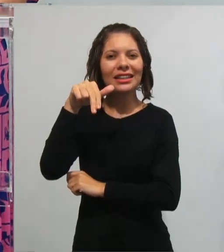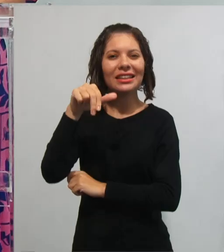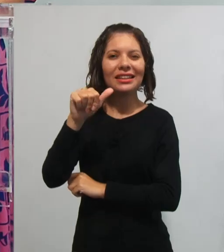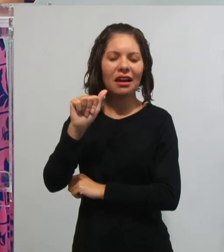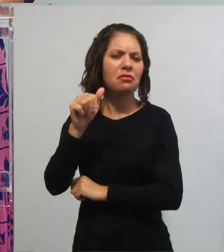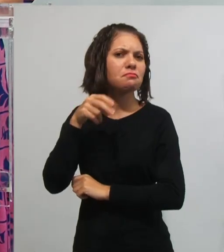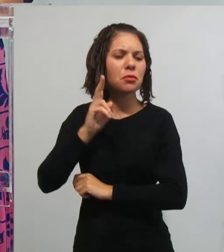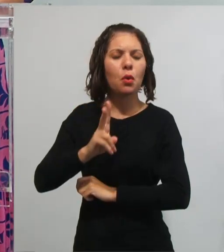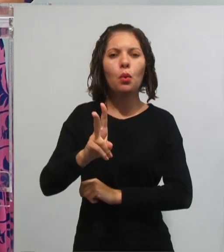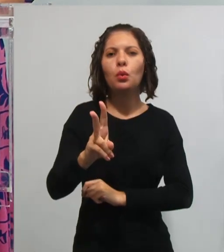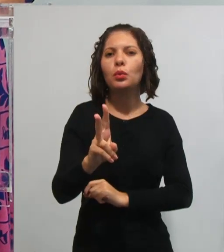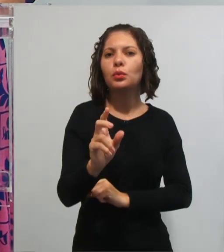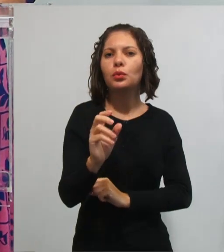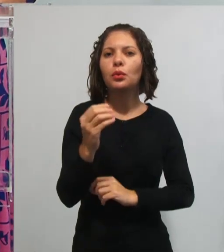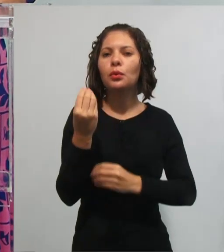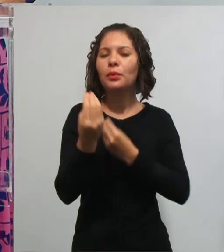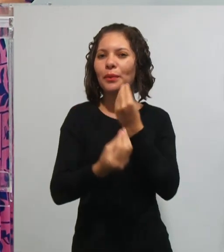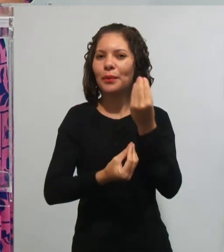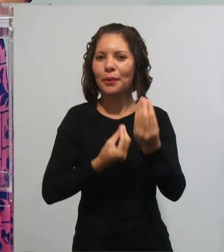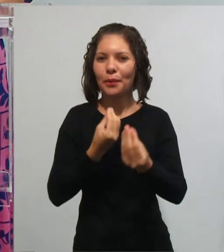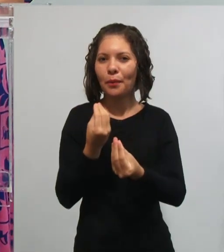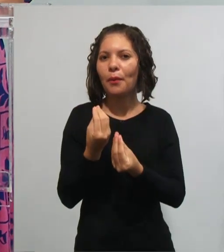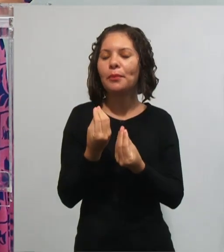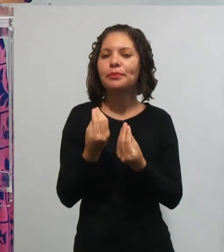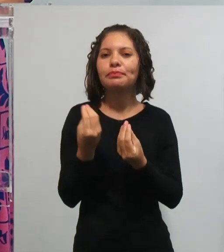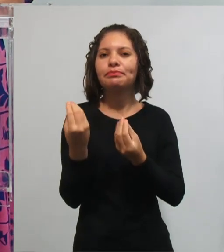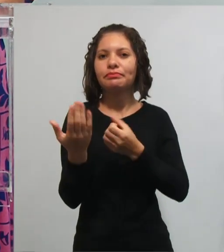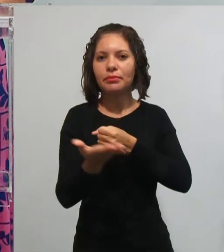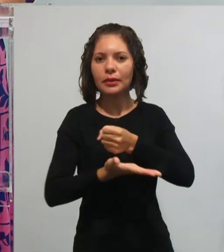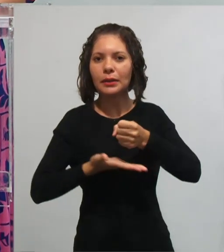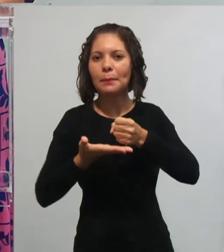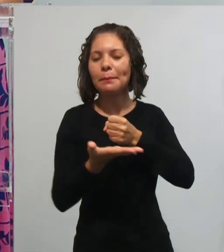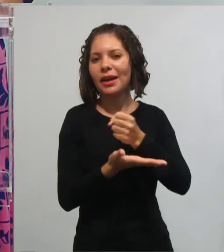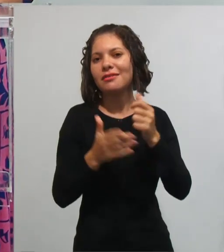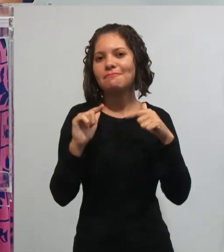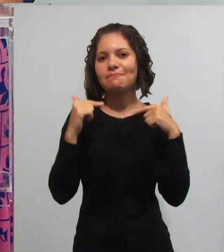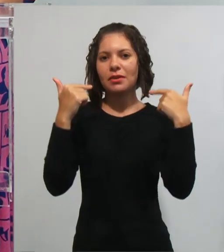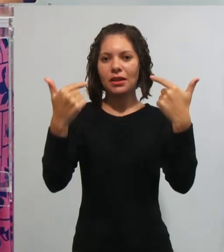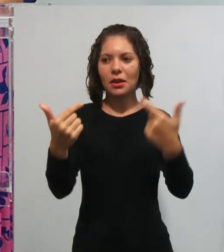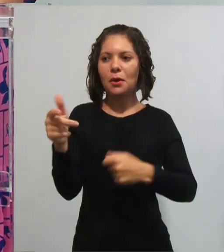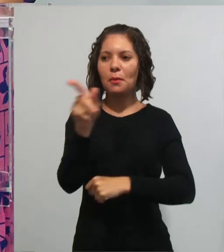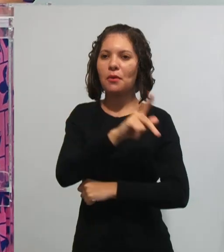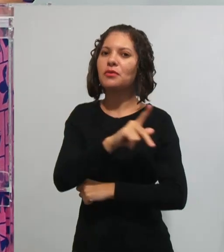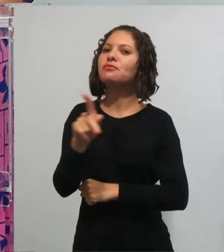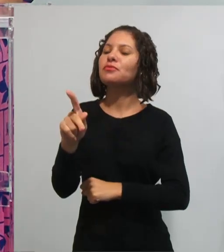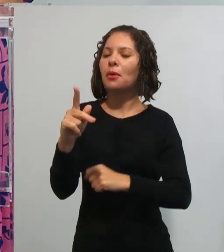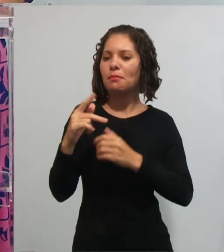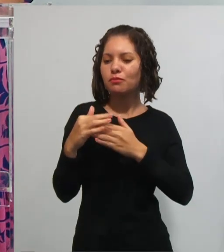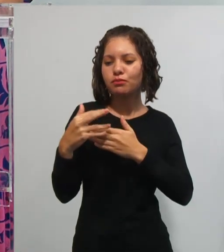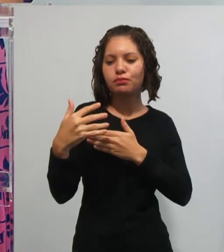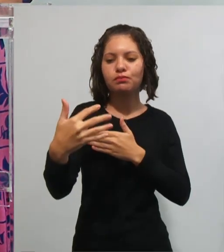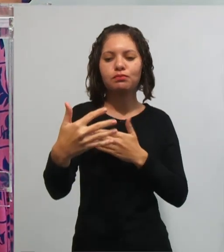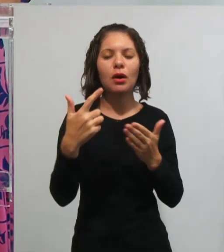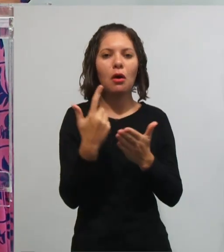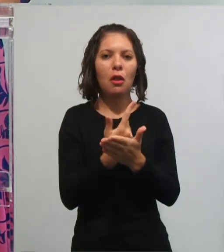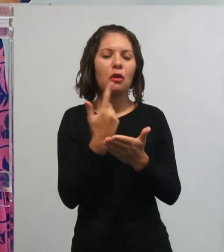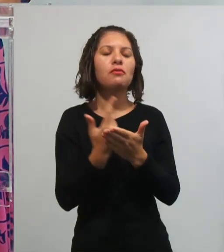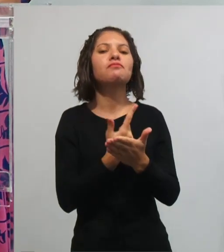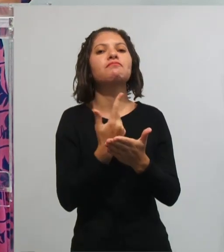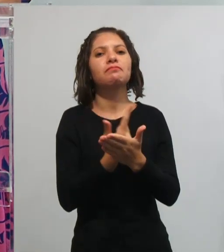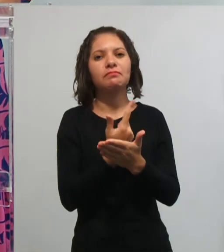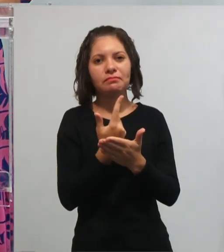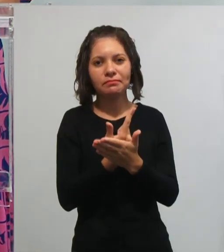horário, como ia fazer. As aulas eram ministradas de forma expositiva e a repetição